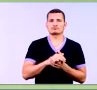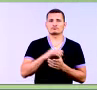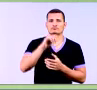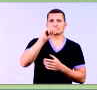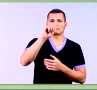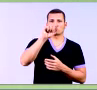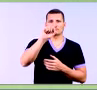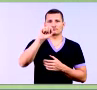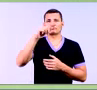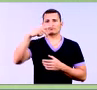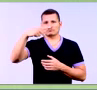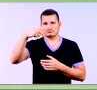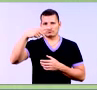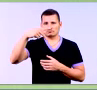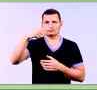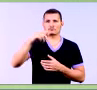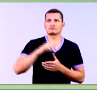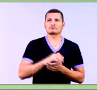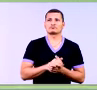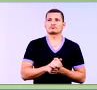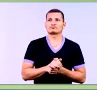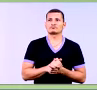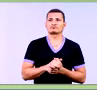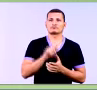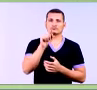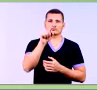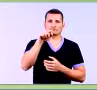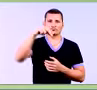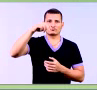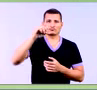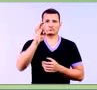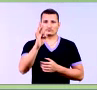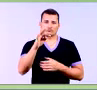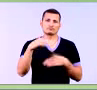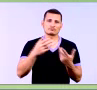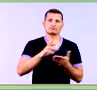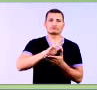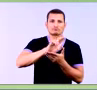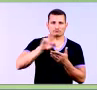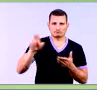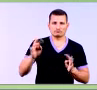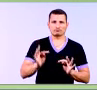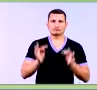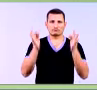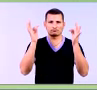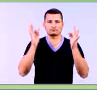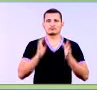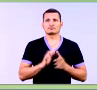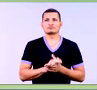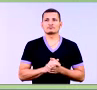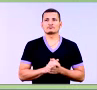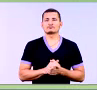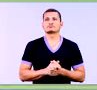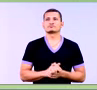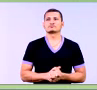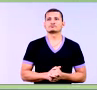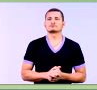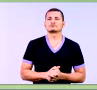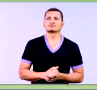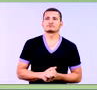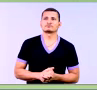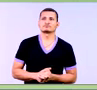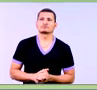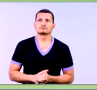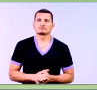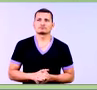ASP, NET, enfim, com muitas tecnologias, ok? Então,